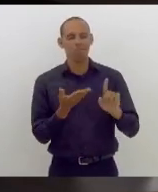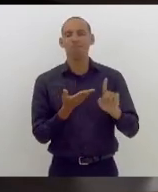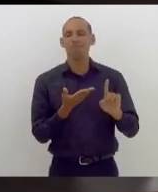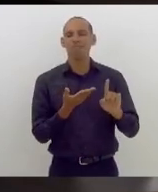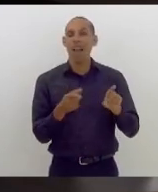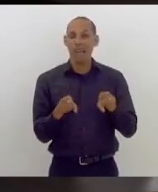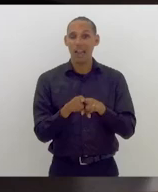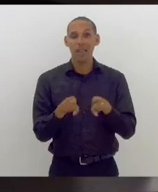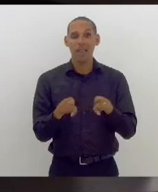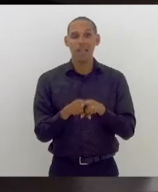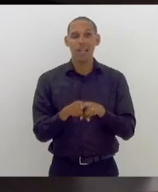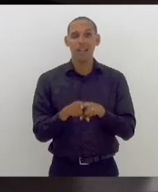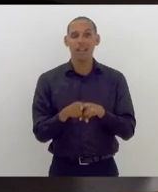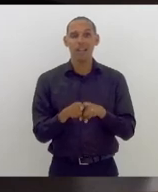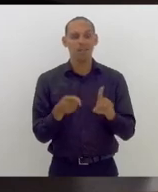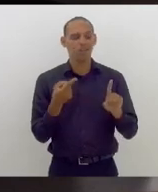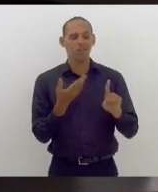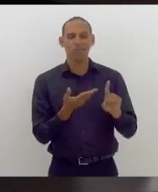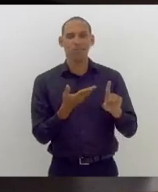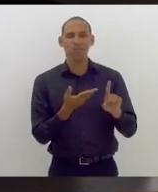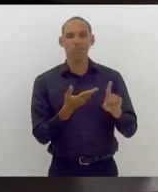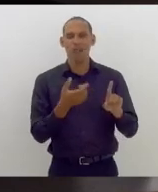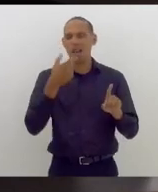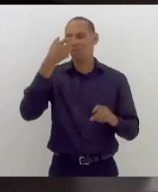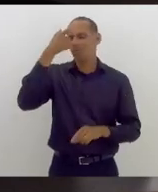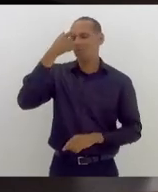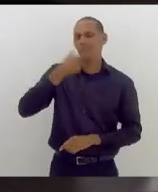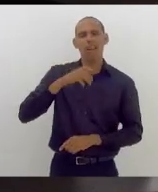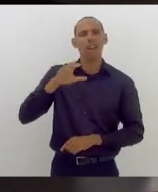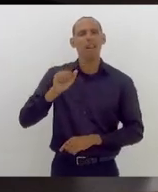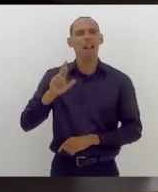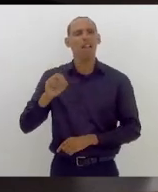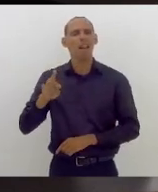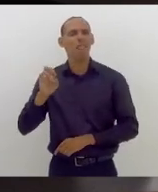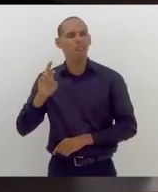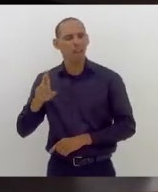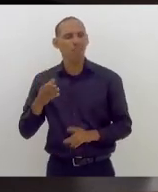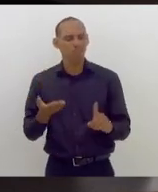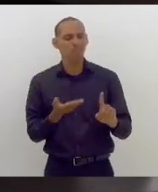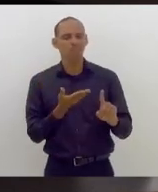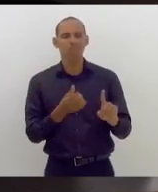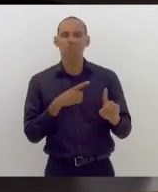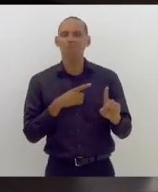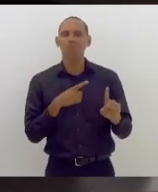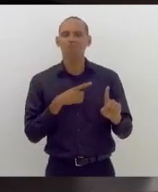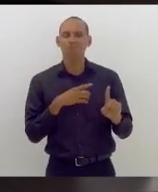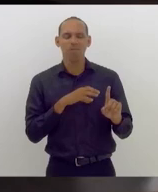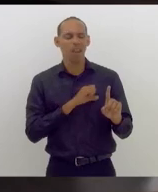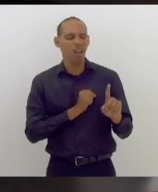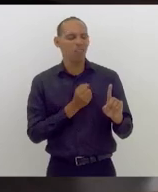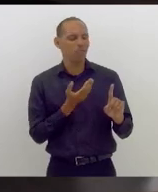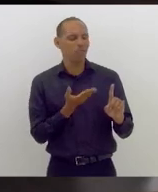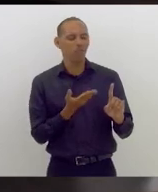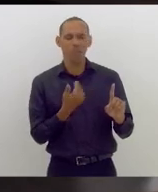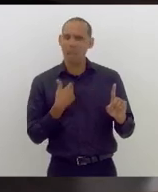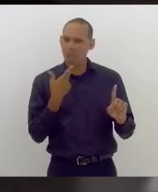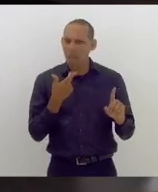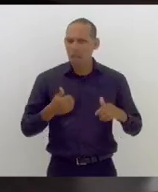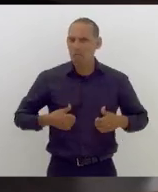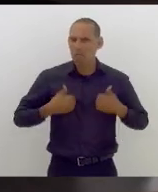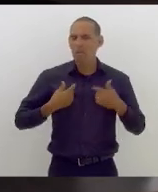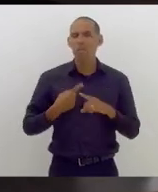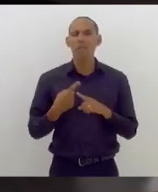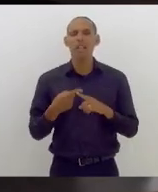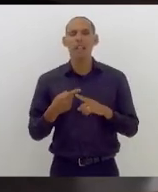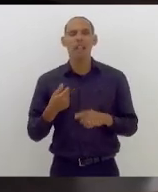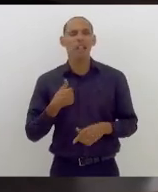também do caráter do nosso querido Adolfo. Estou dizendo isso com o maior orgulho, porque estou prefeito de uma